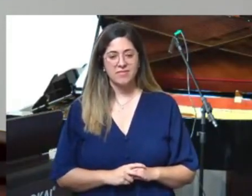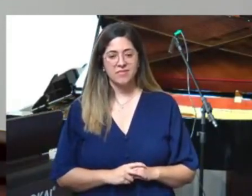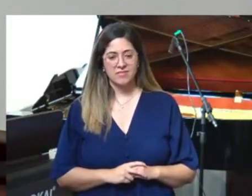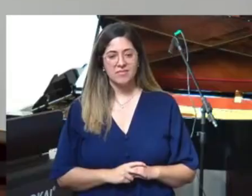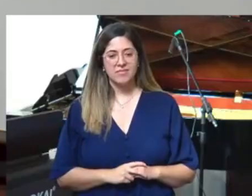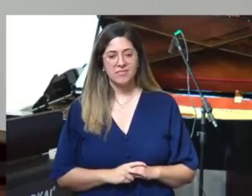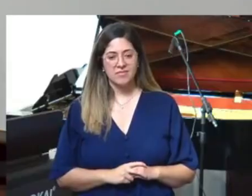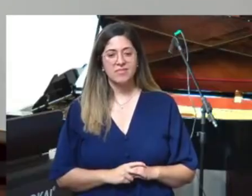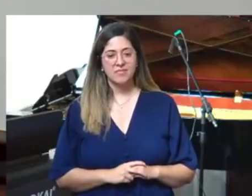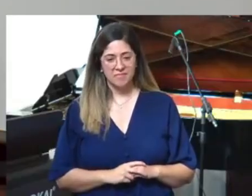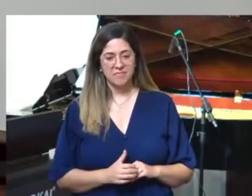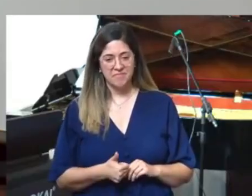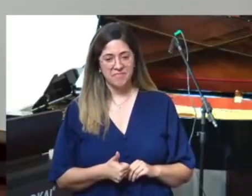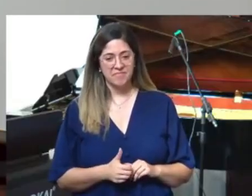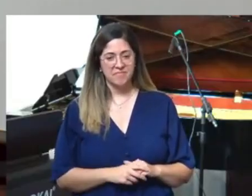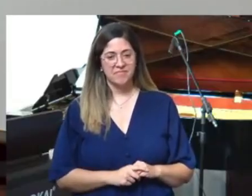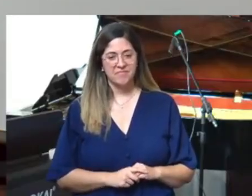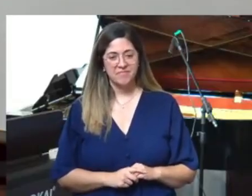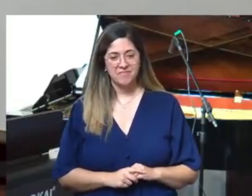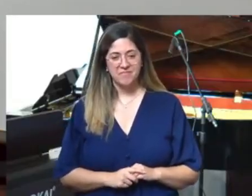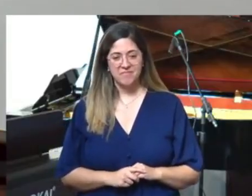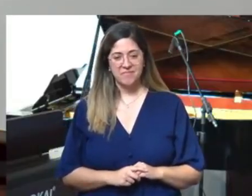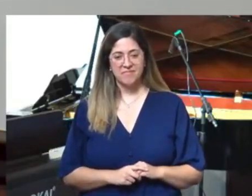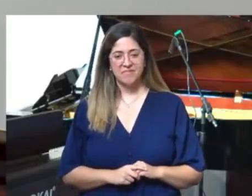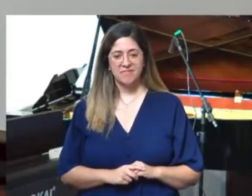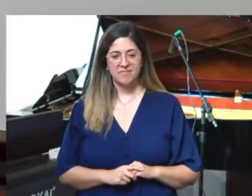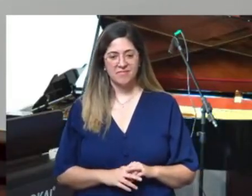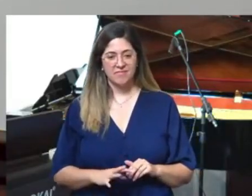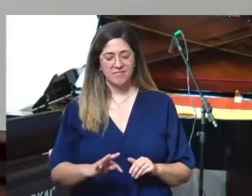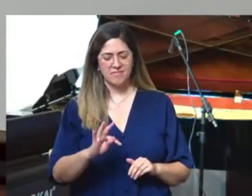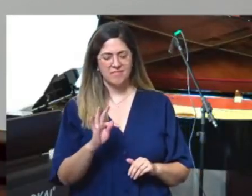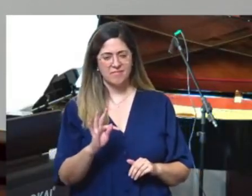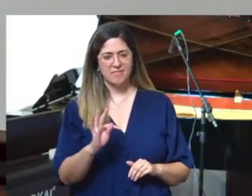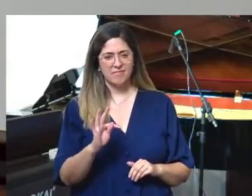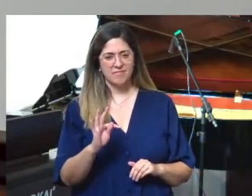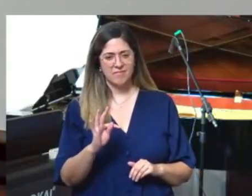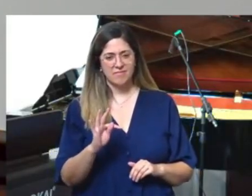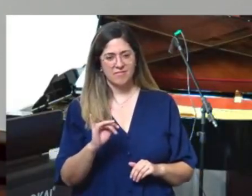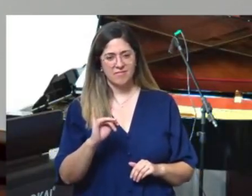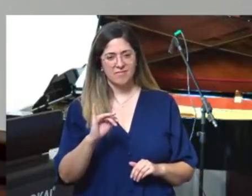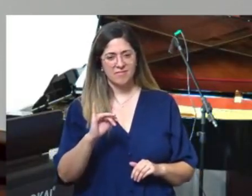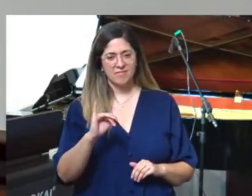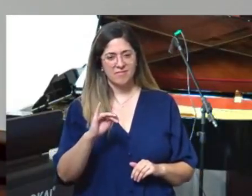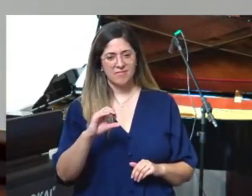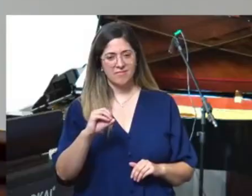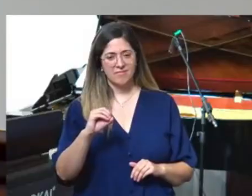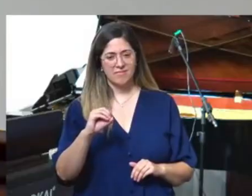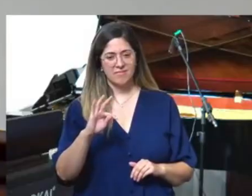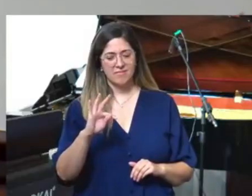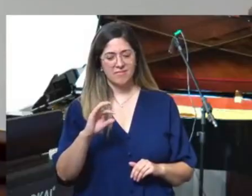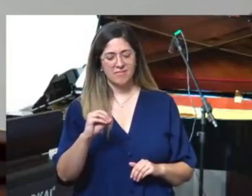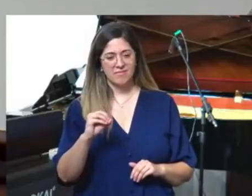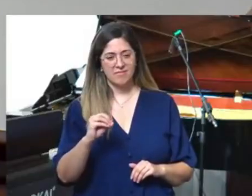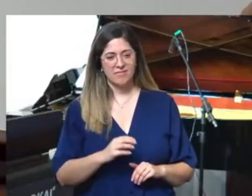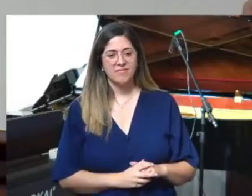papel, você vai pedir ajuda aí ao seu pai, à sua mãe, ou o seu avô, a sua avó,